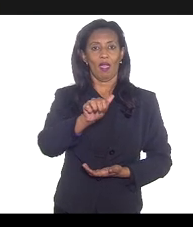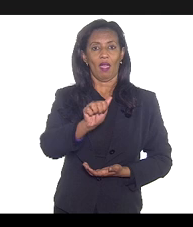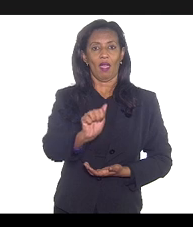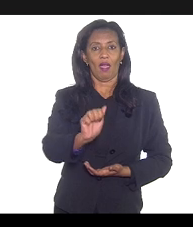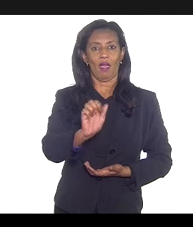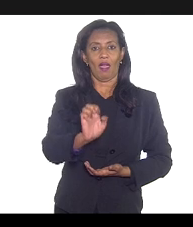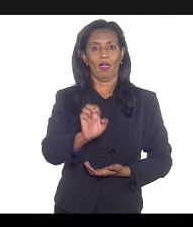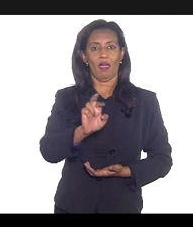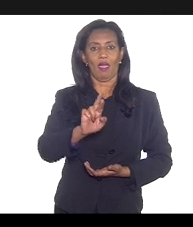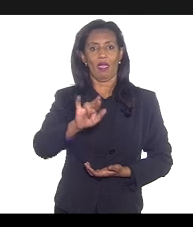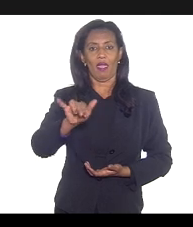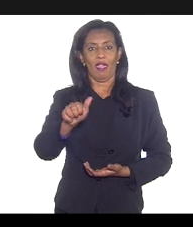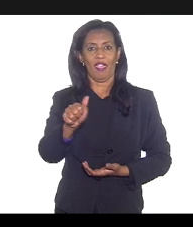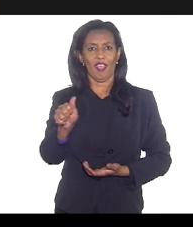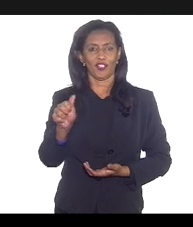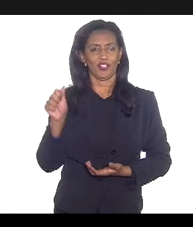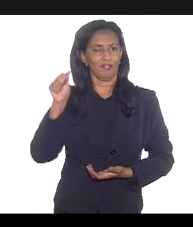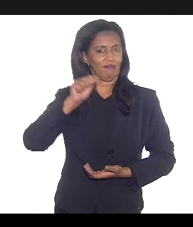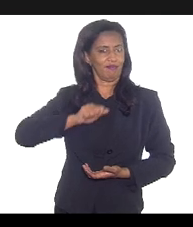de Estudantes do Estado do Rio de Janeiro.